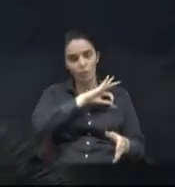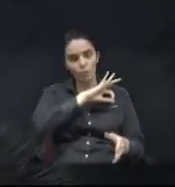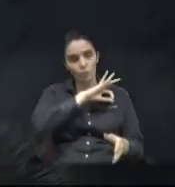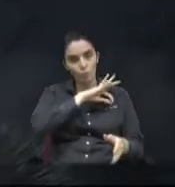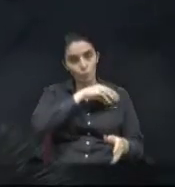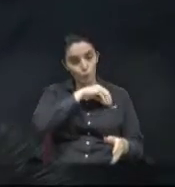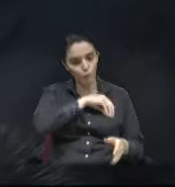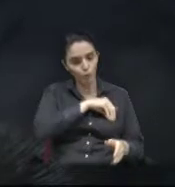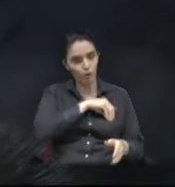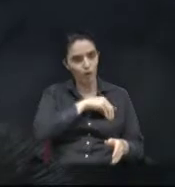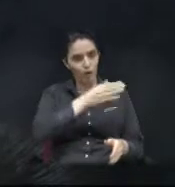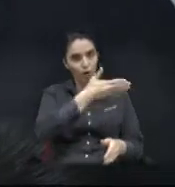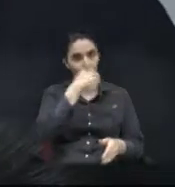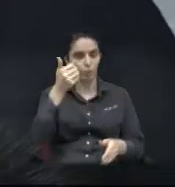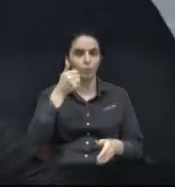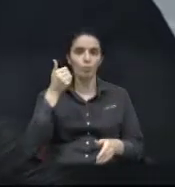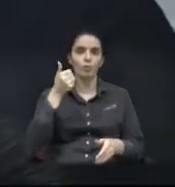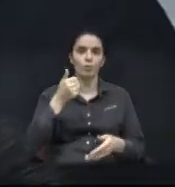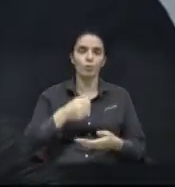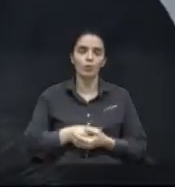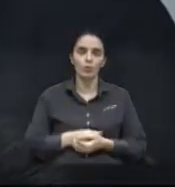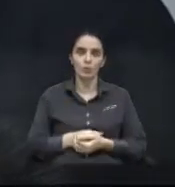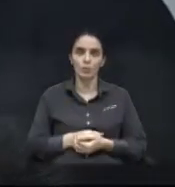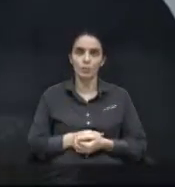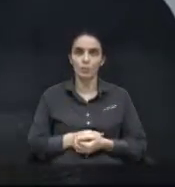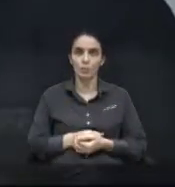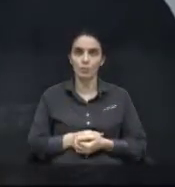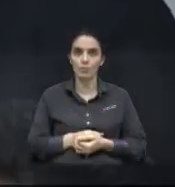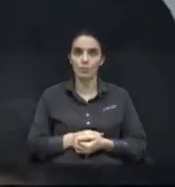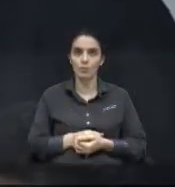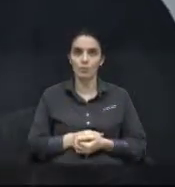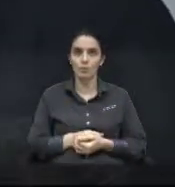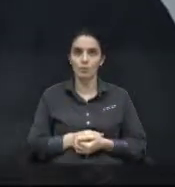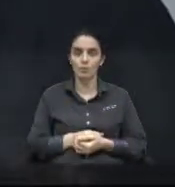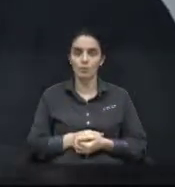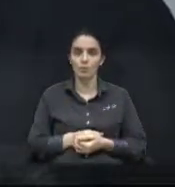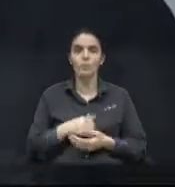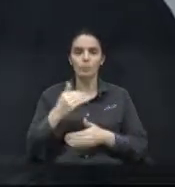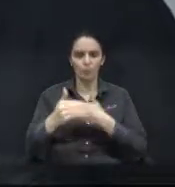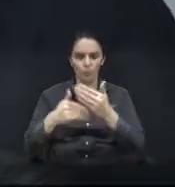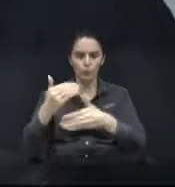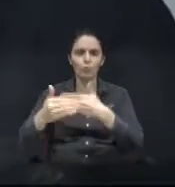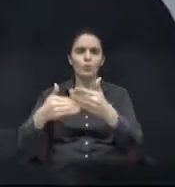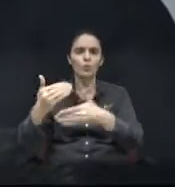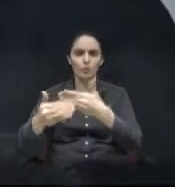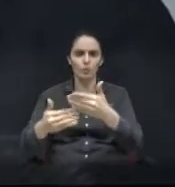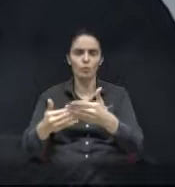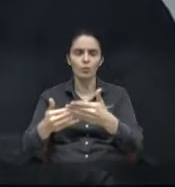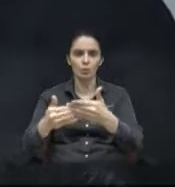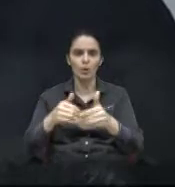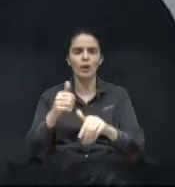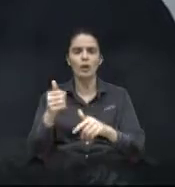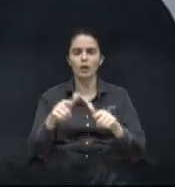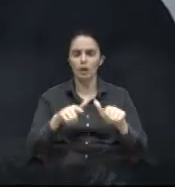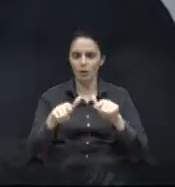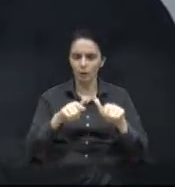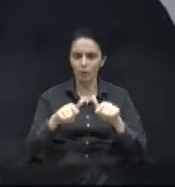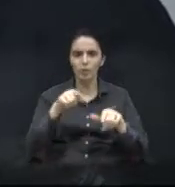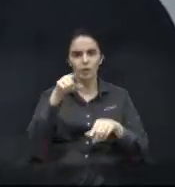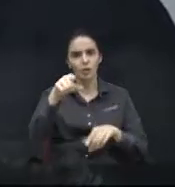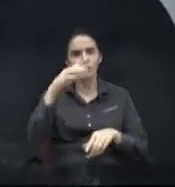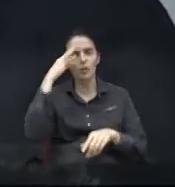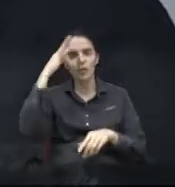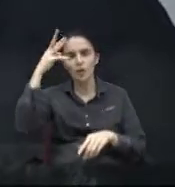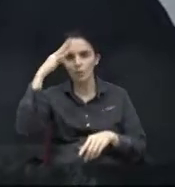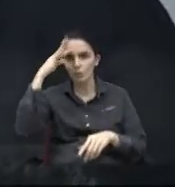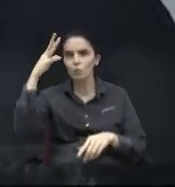do que aquilo que vocês fazem para a nossa cidade continue o som de vocês que o sonho de vocês e